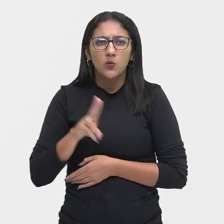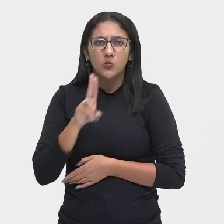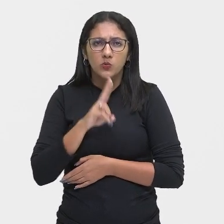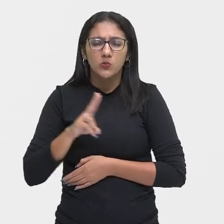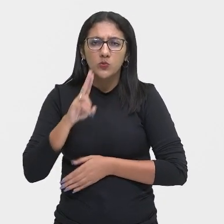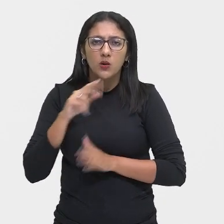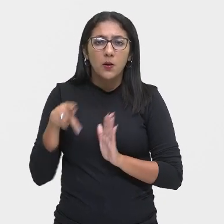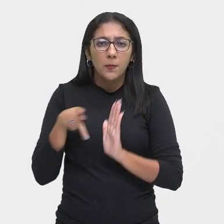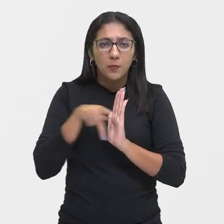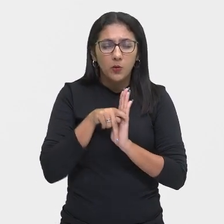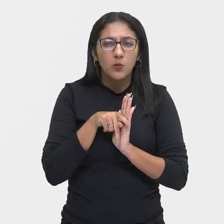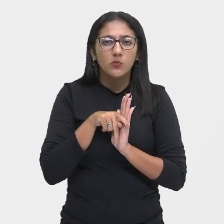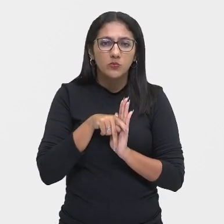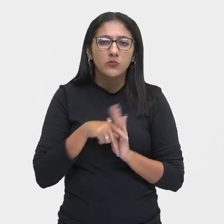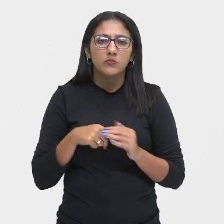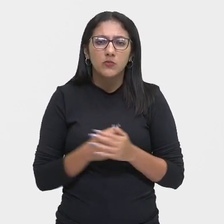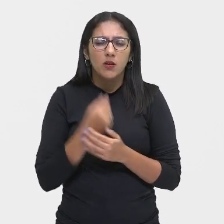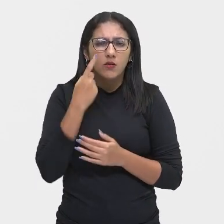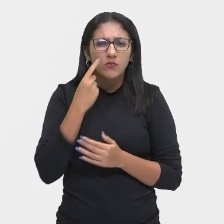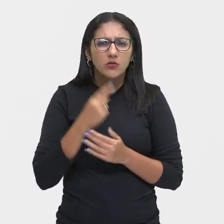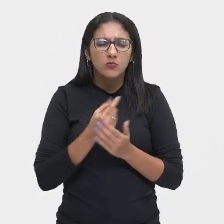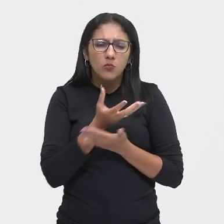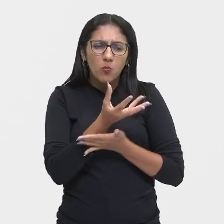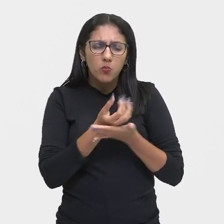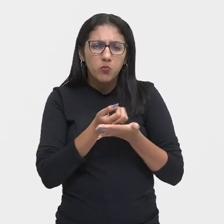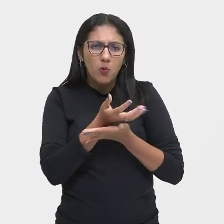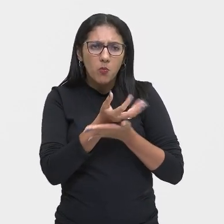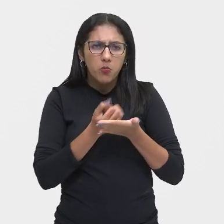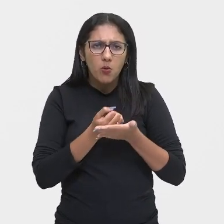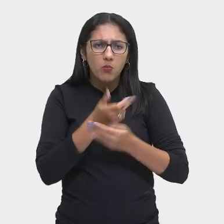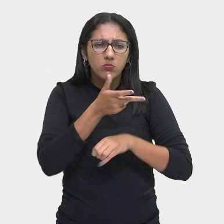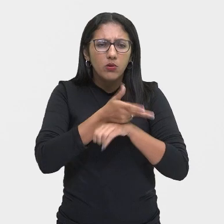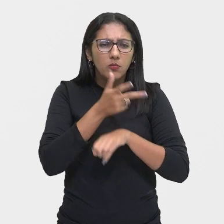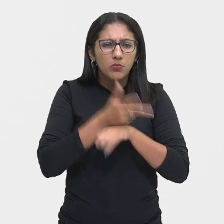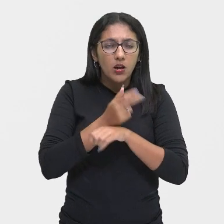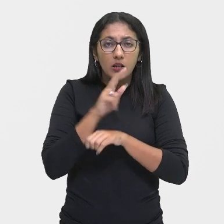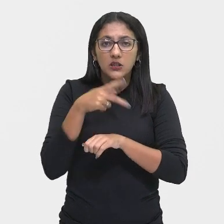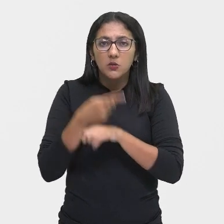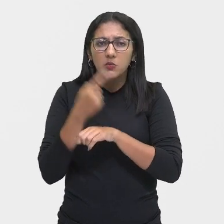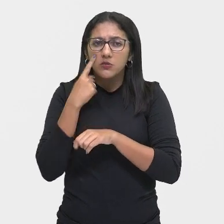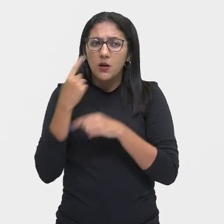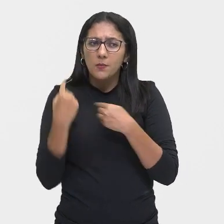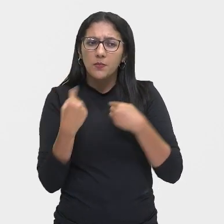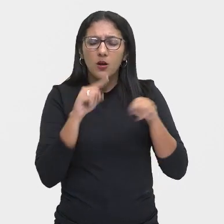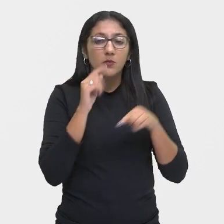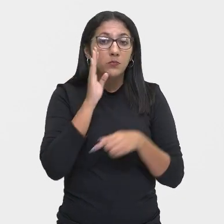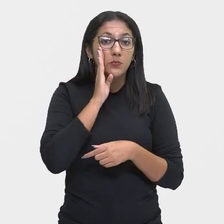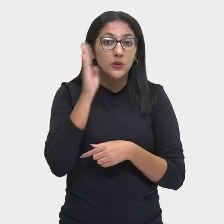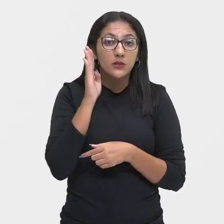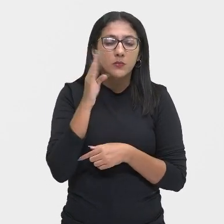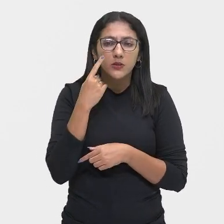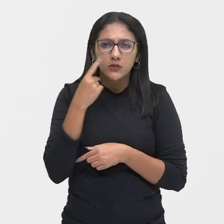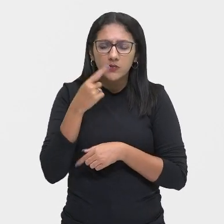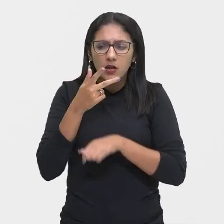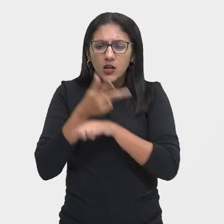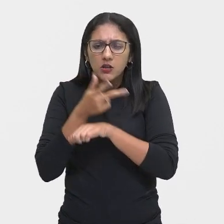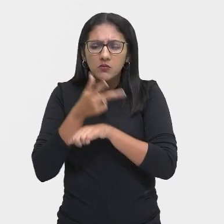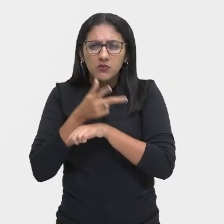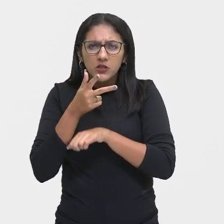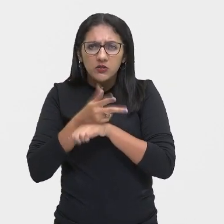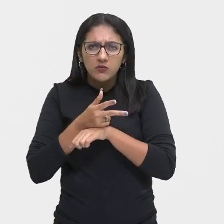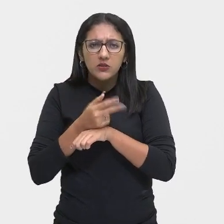captadas pela webcam para chantagear a vítima, especialmente se as imagens